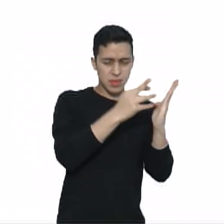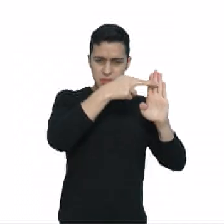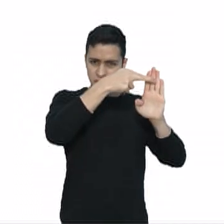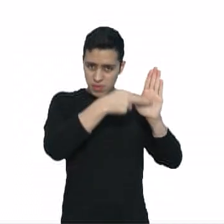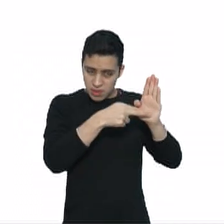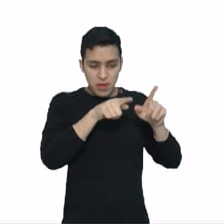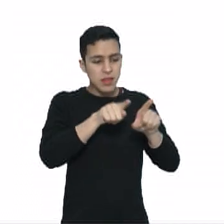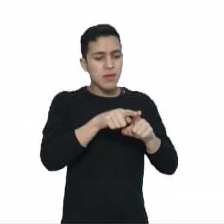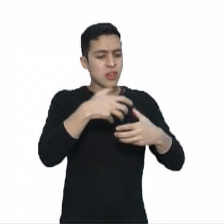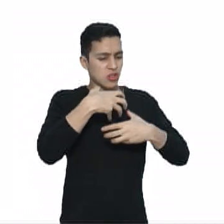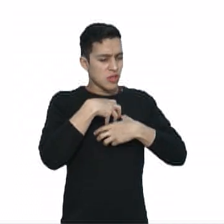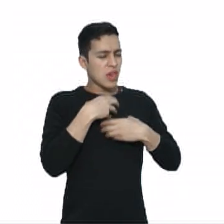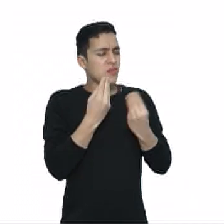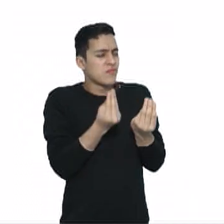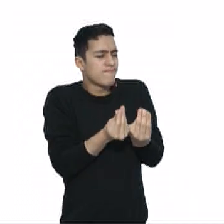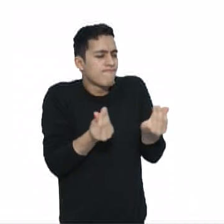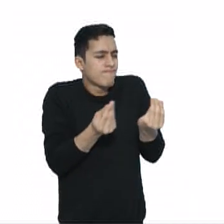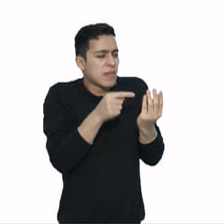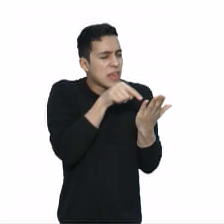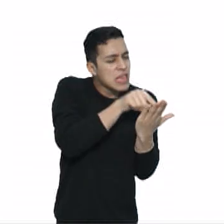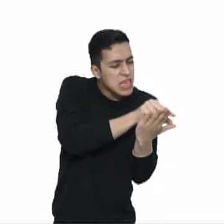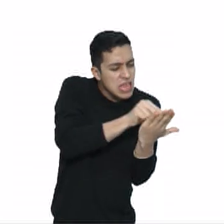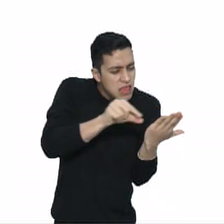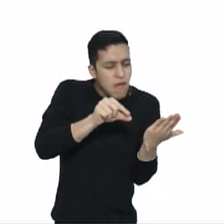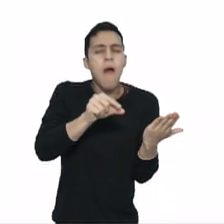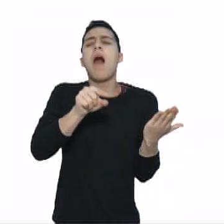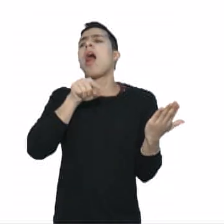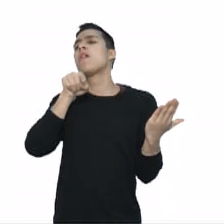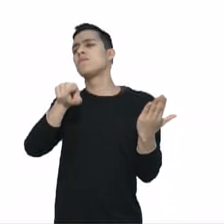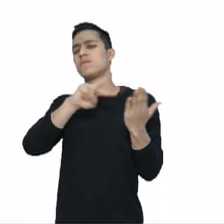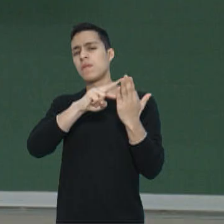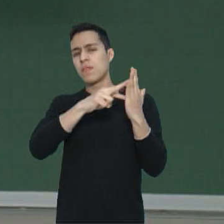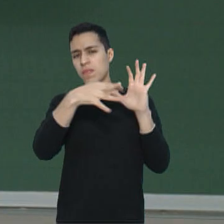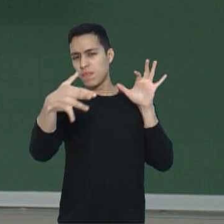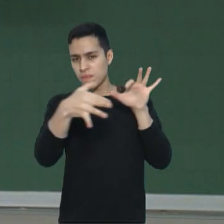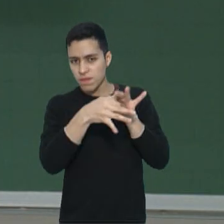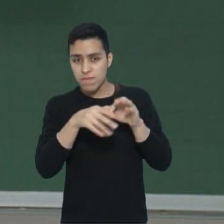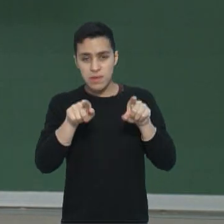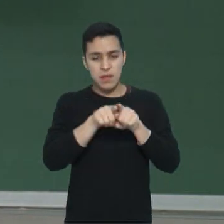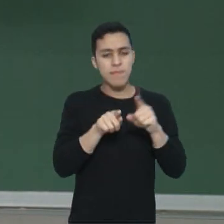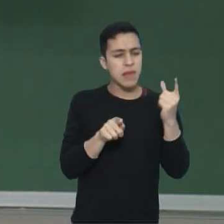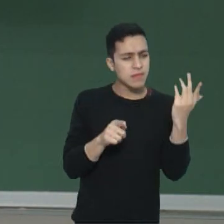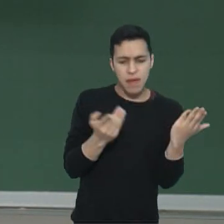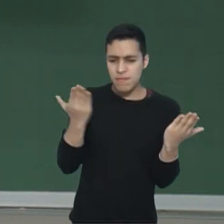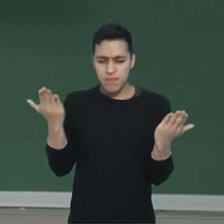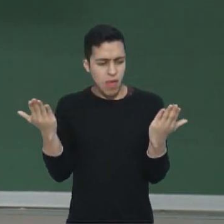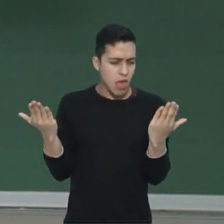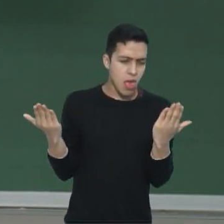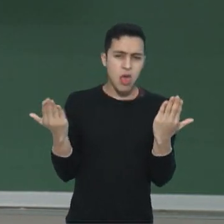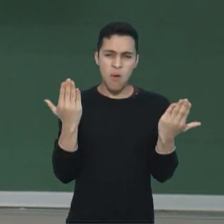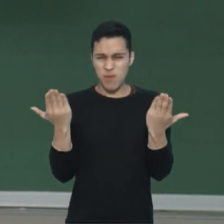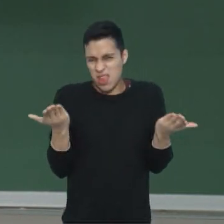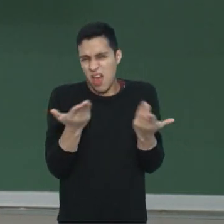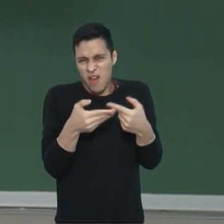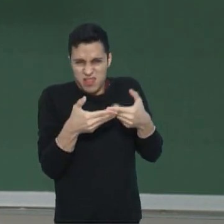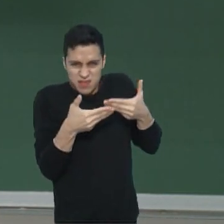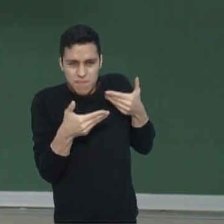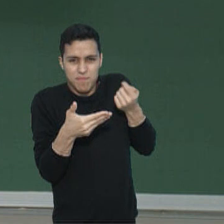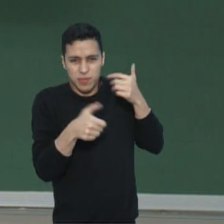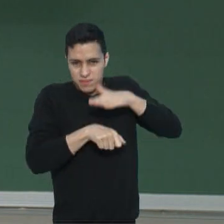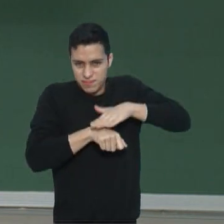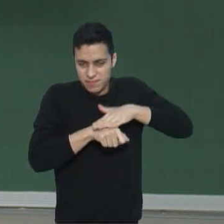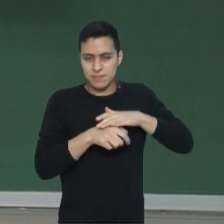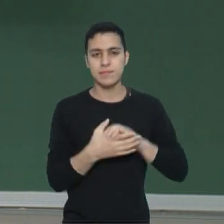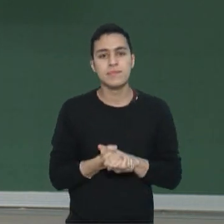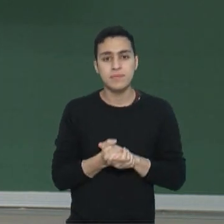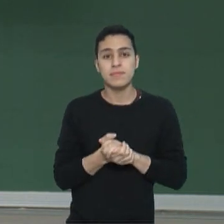efeitos de sentido de algumas palavras e expressões. E comparamos dois textos agora no final, certo?